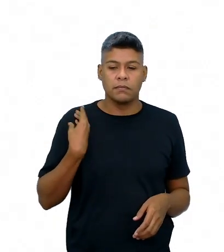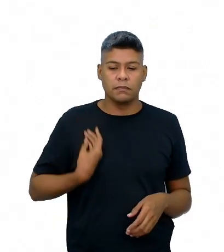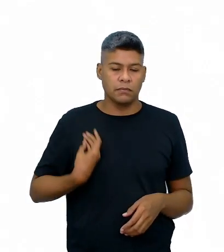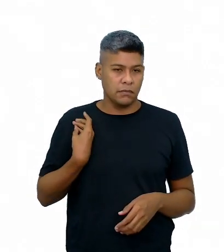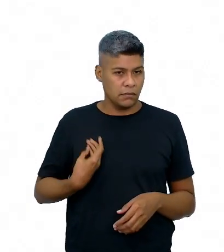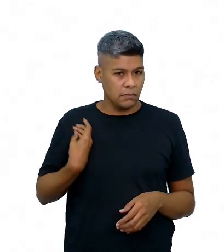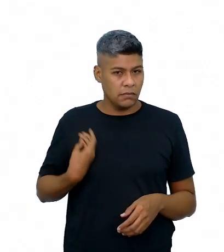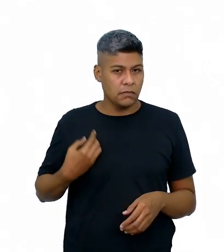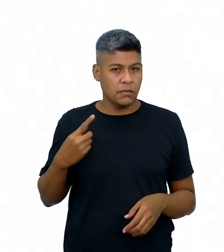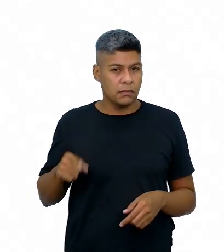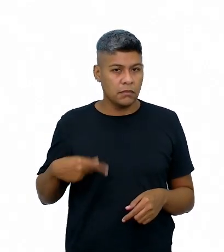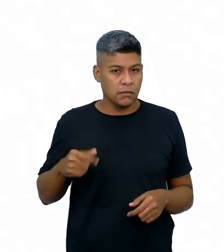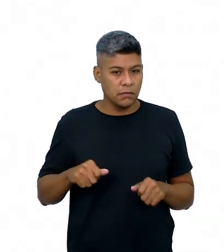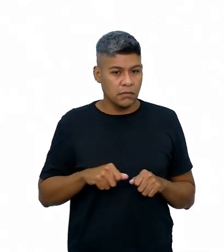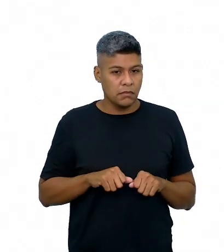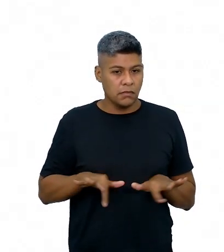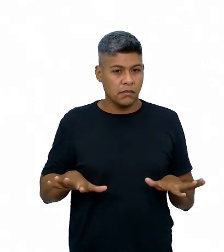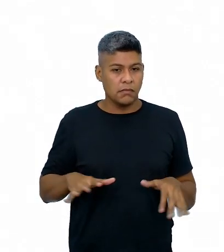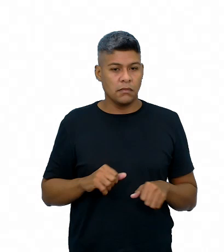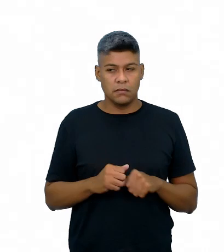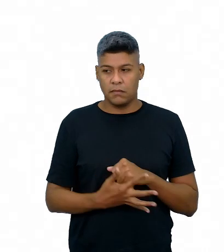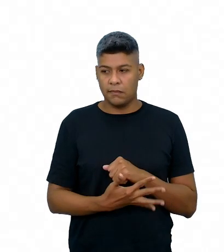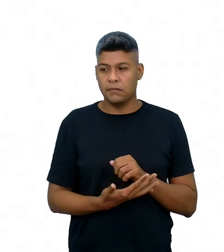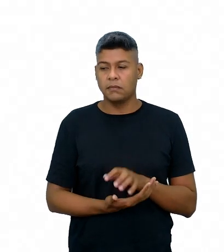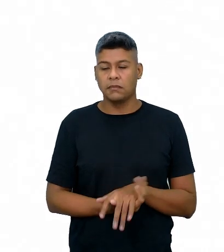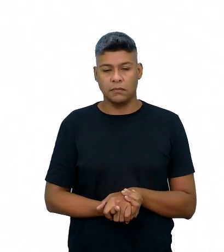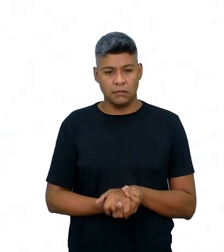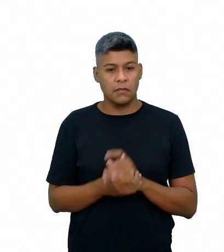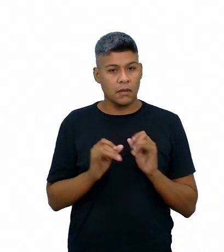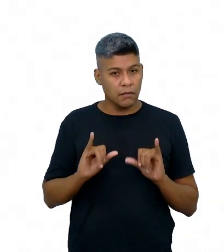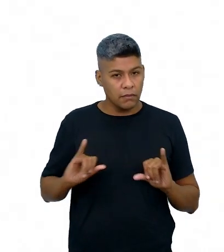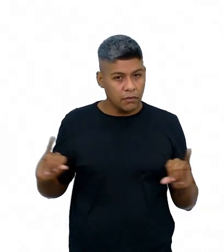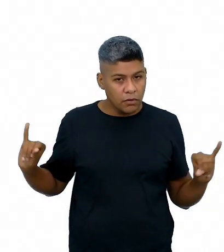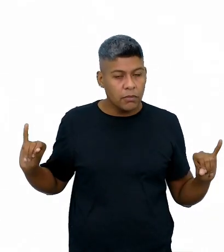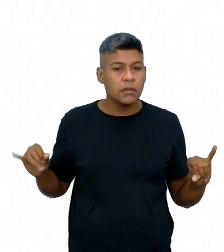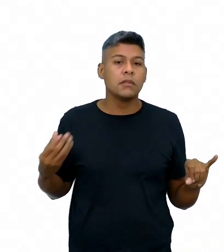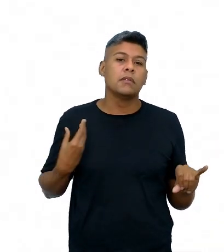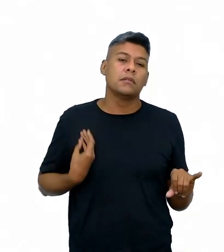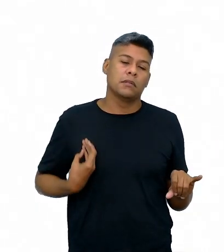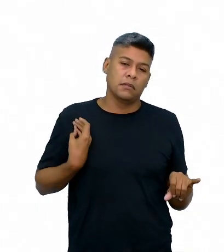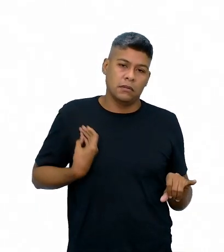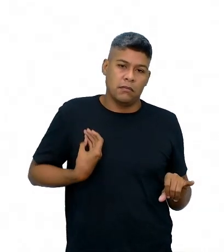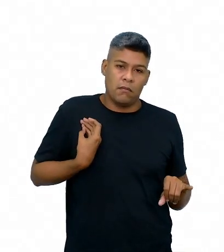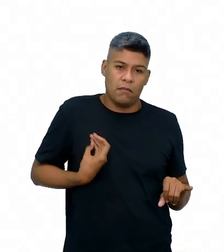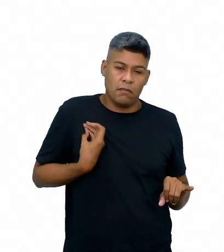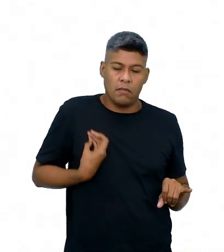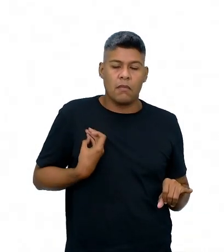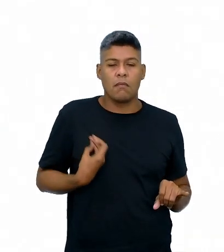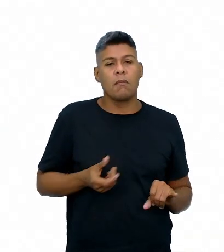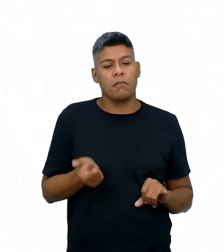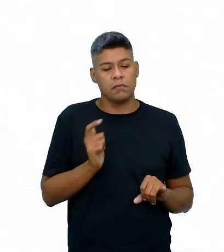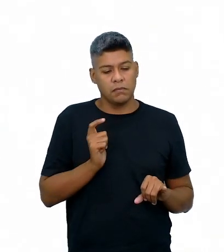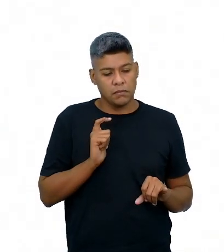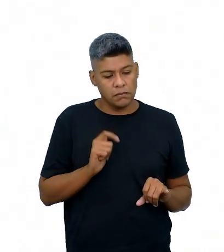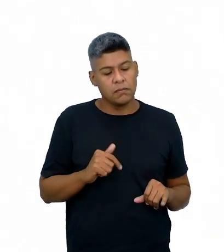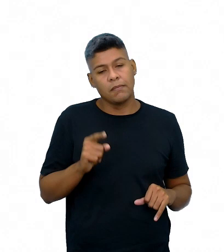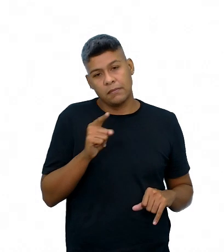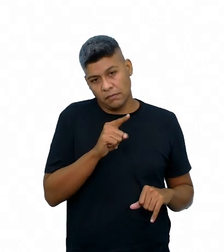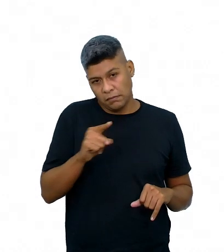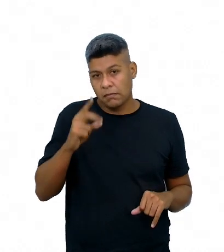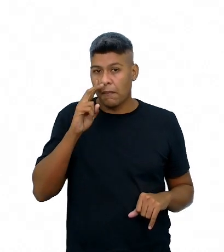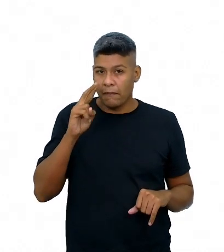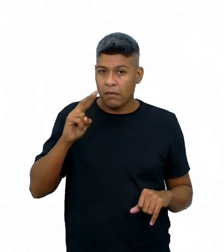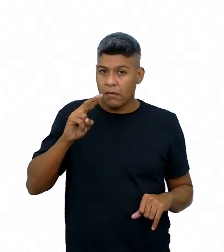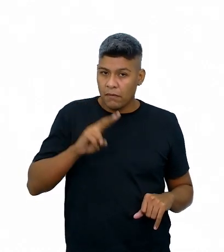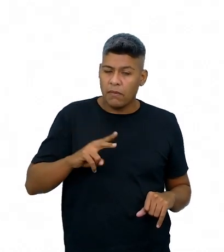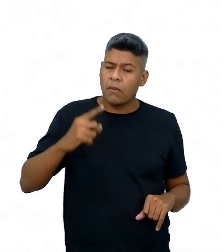num pós-pandemia, em que essas notícias circularam para lá e para cá, e eles viram isso.